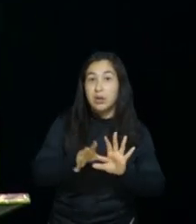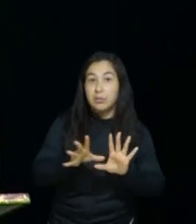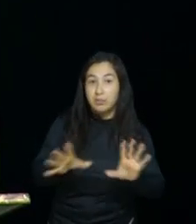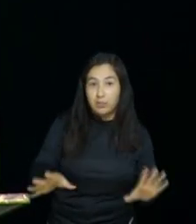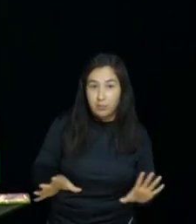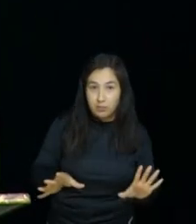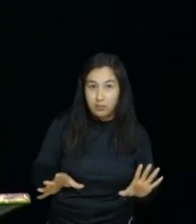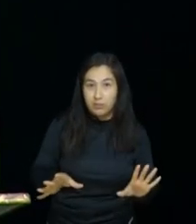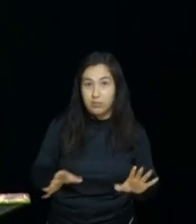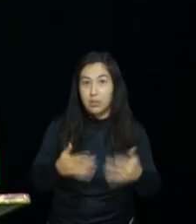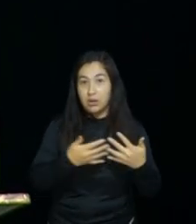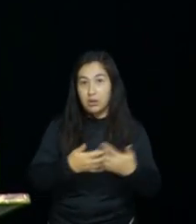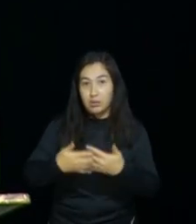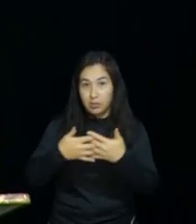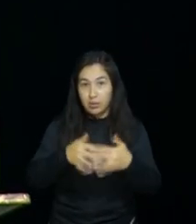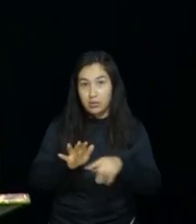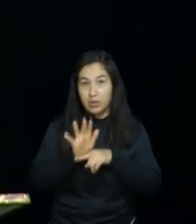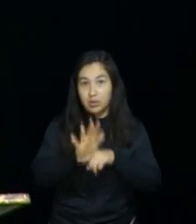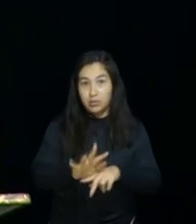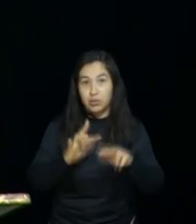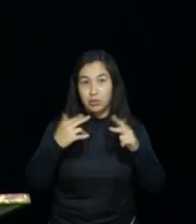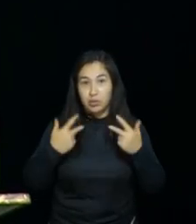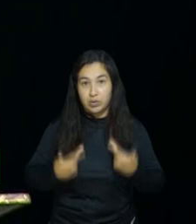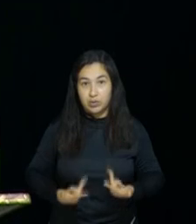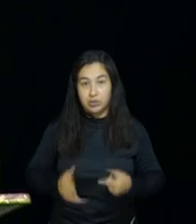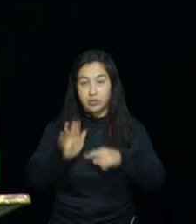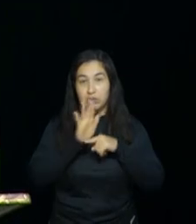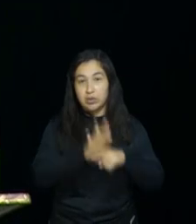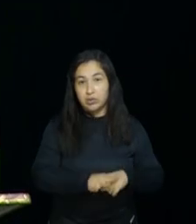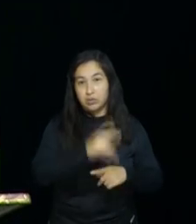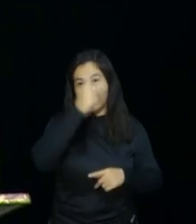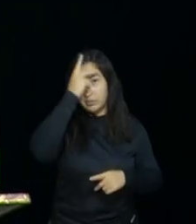com as ajudas humanitárias para que possam chegar no destino e possam ajudar aí